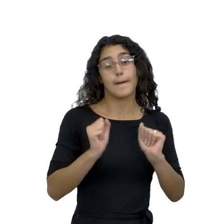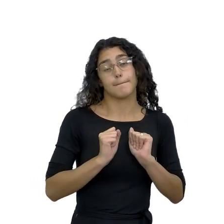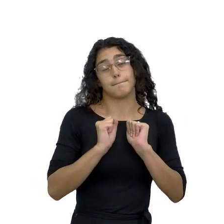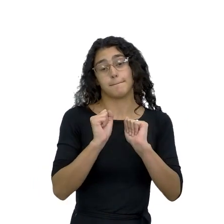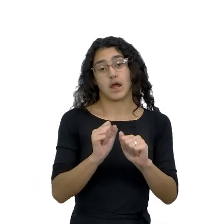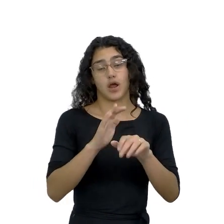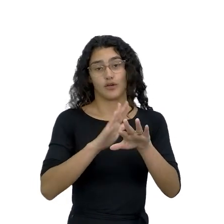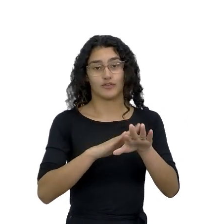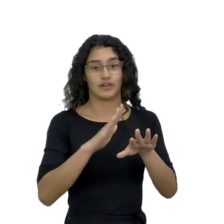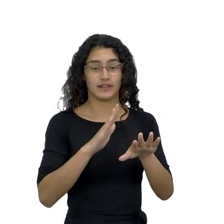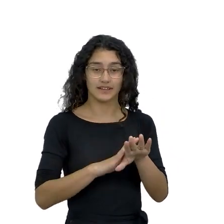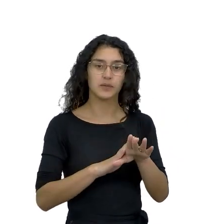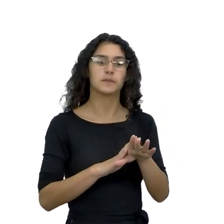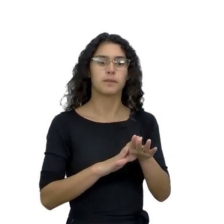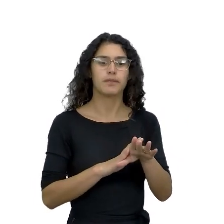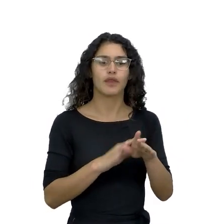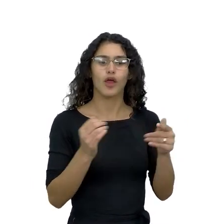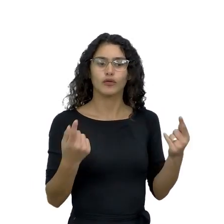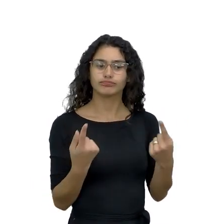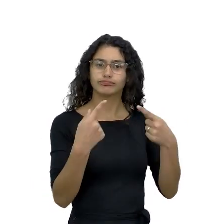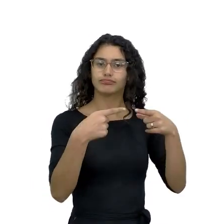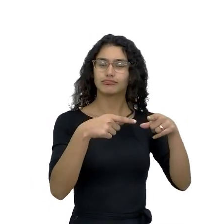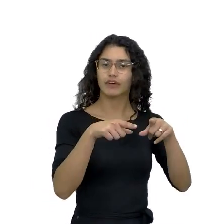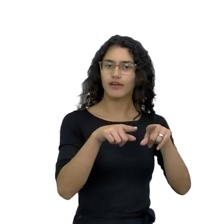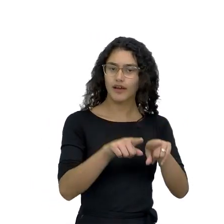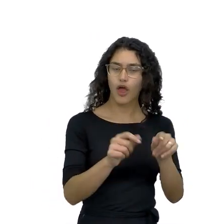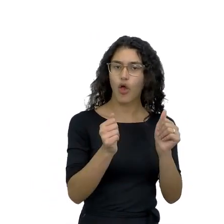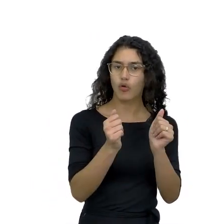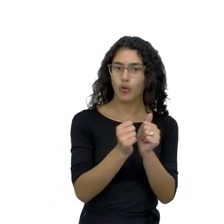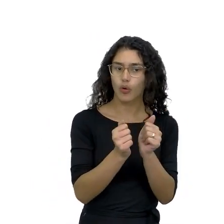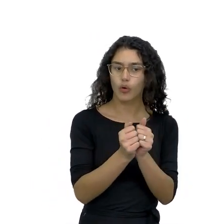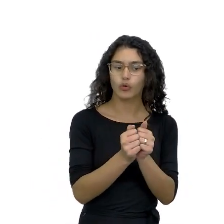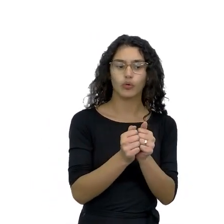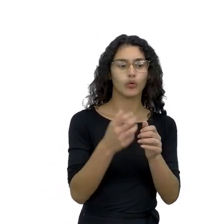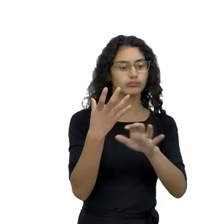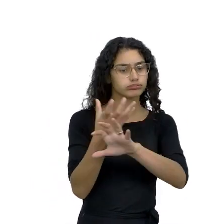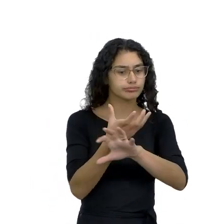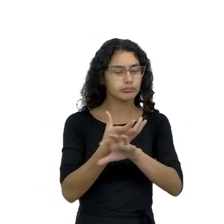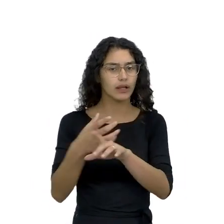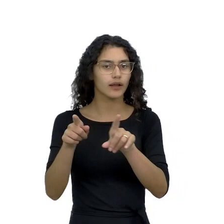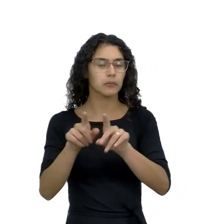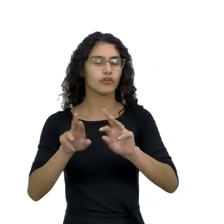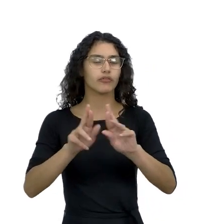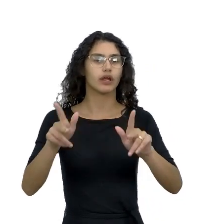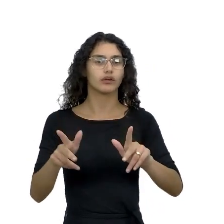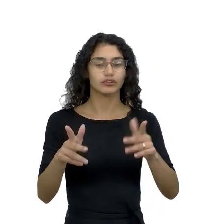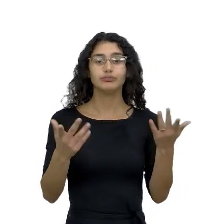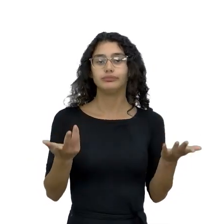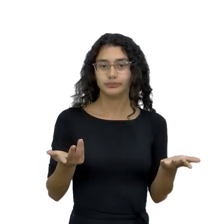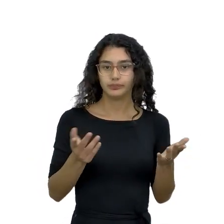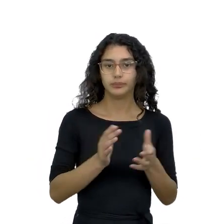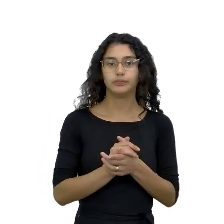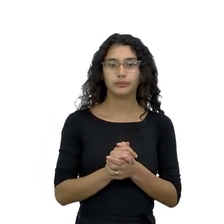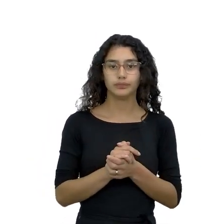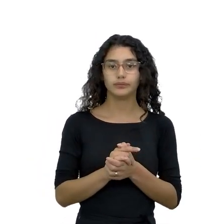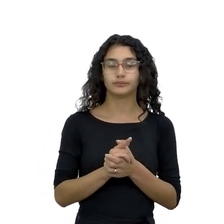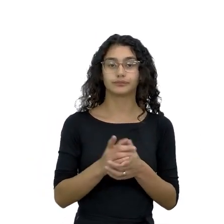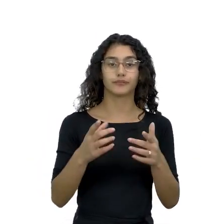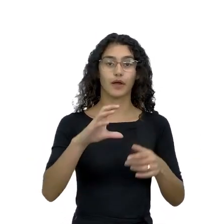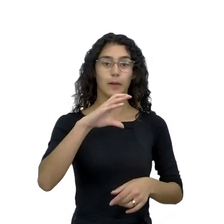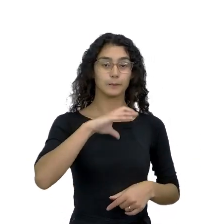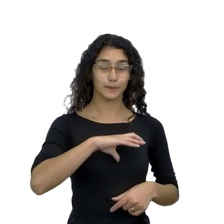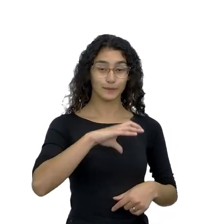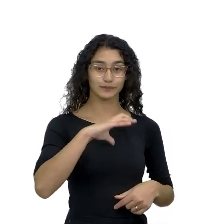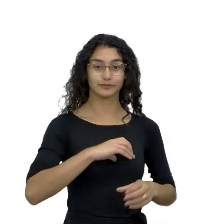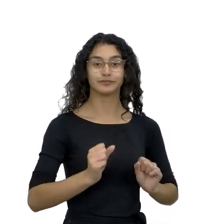ser feita também em parceria com outras disciplinas. Por que não? A língua